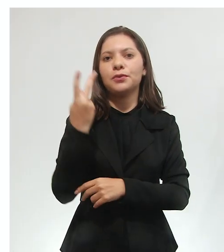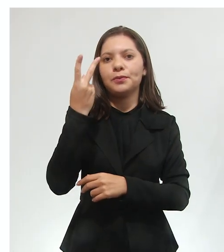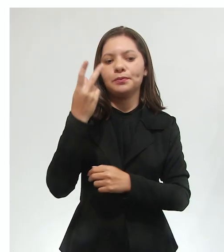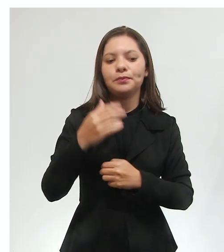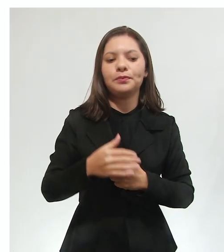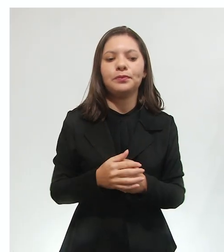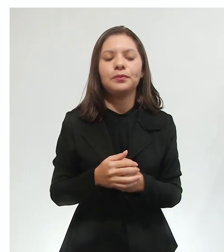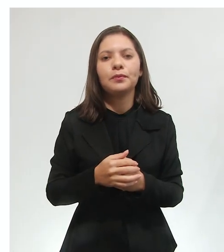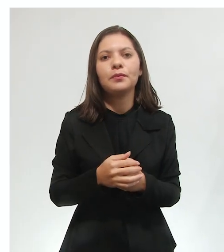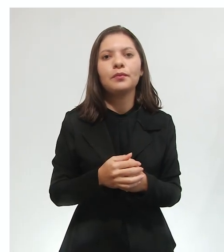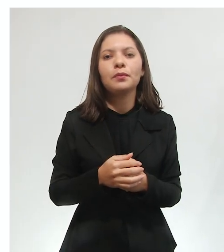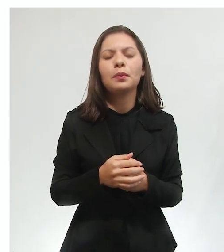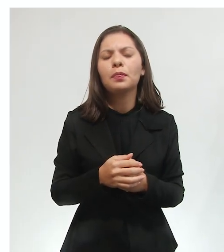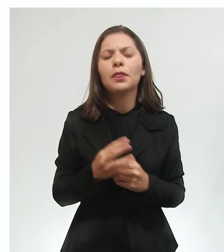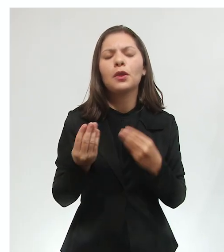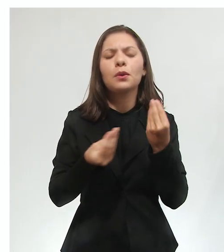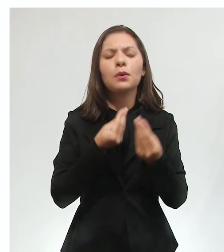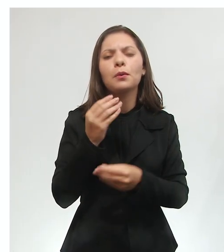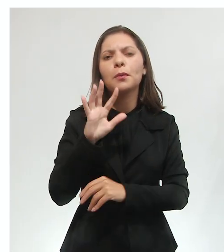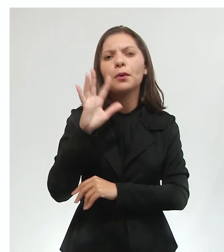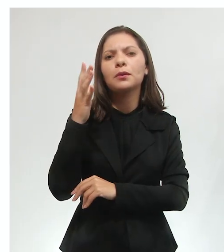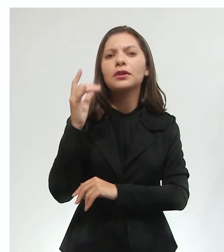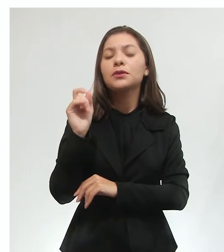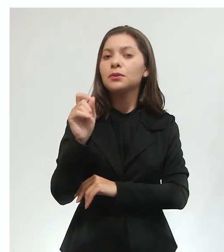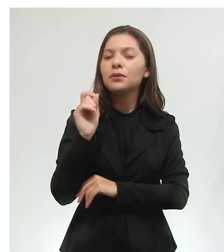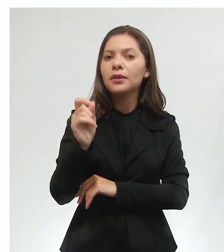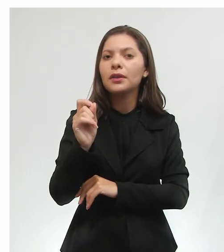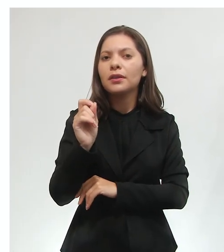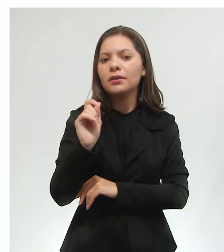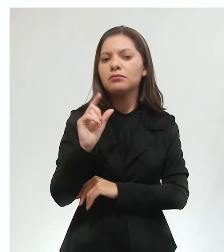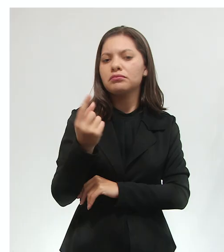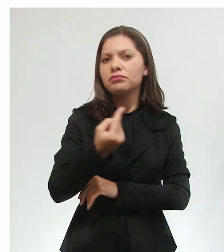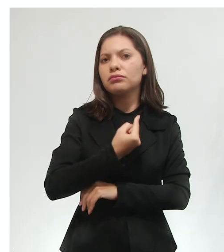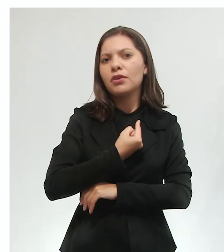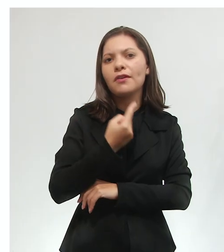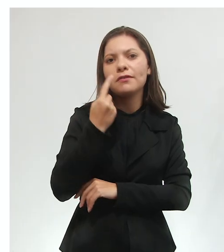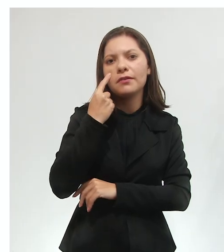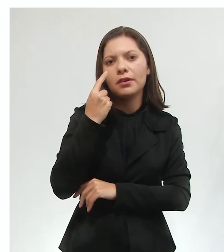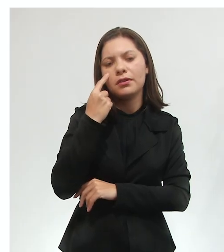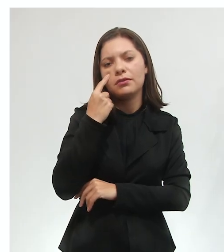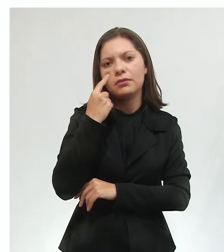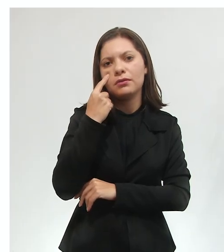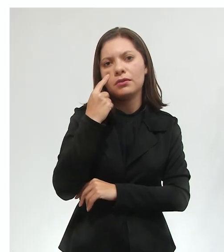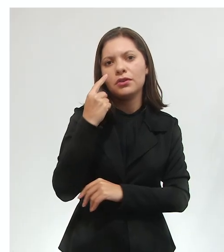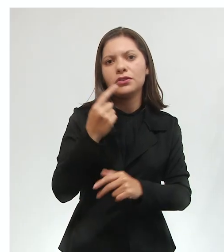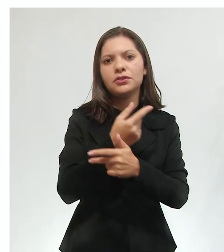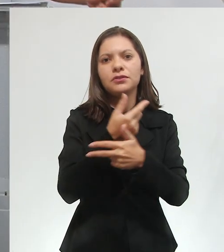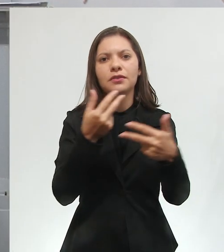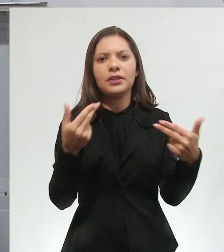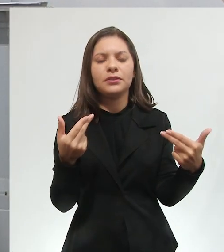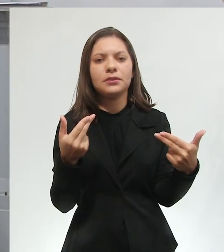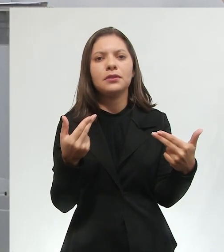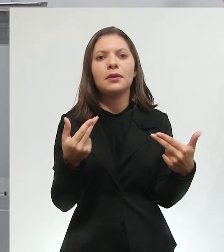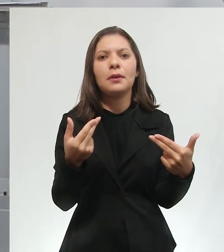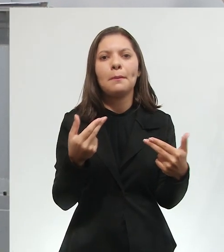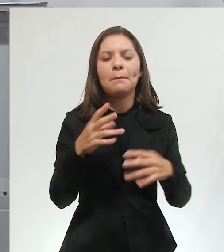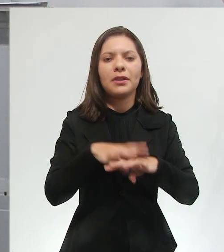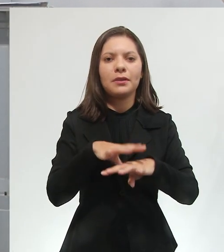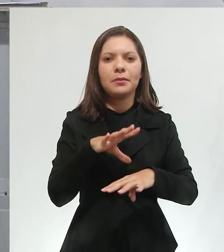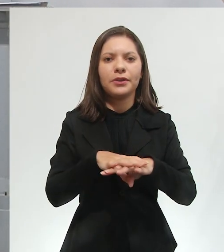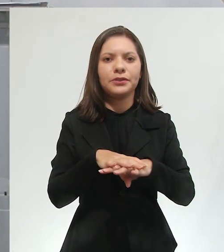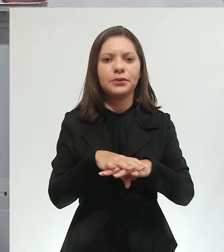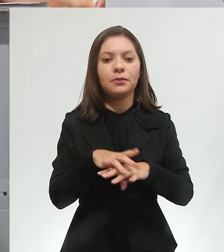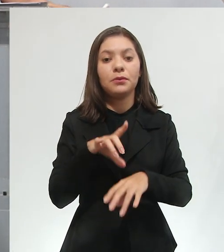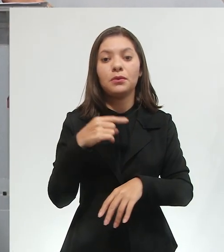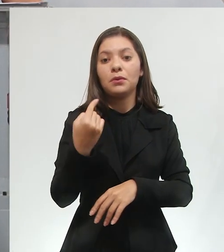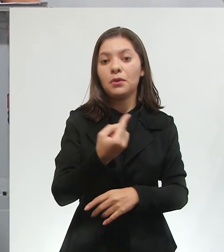que acontece quando nós estamos discutindo esses nossos fatores matemáticos, né? Nós temos que entender